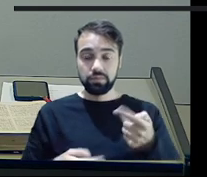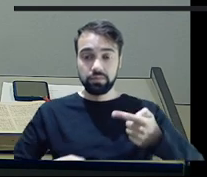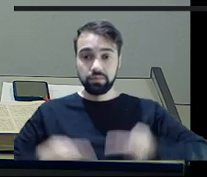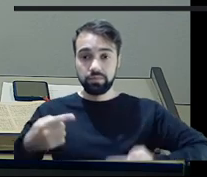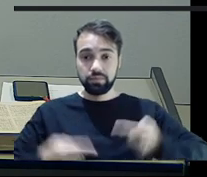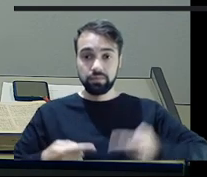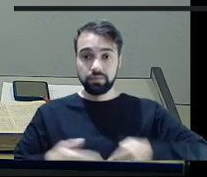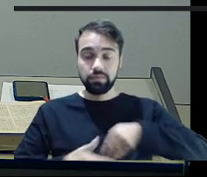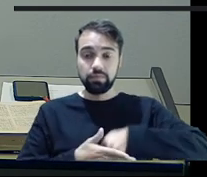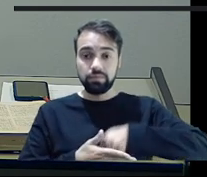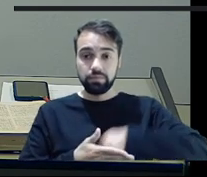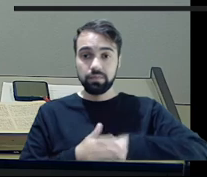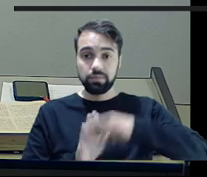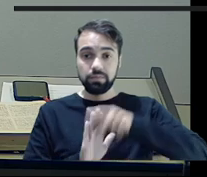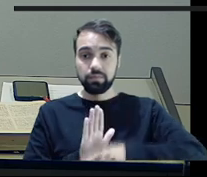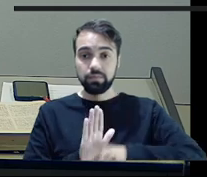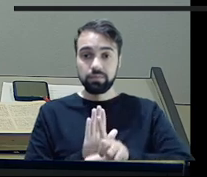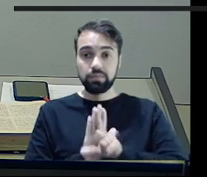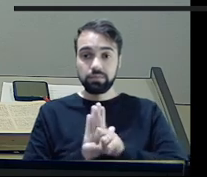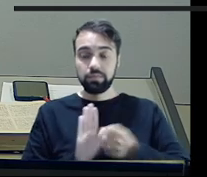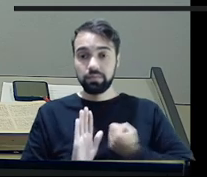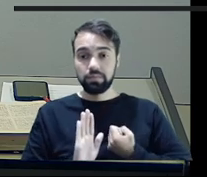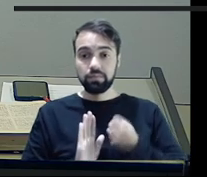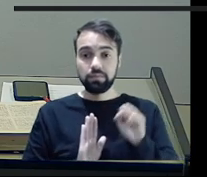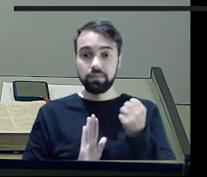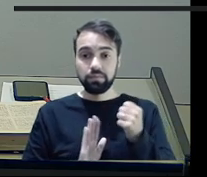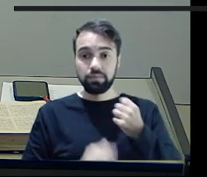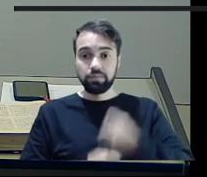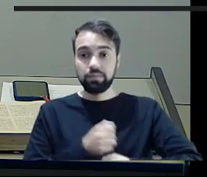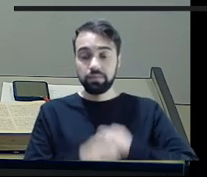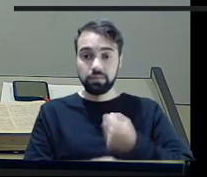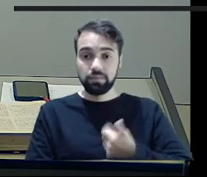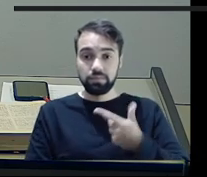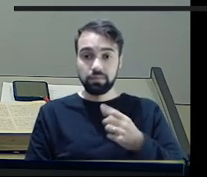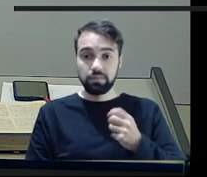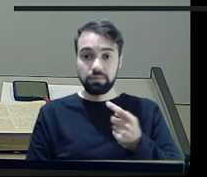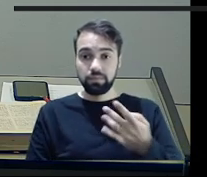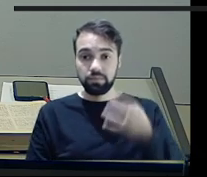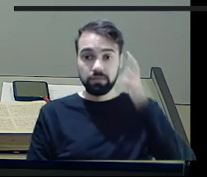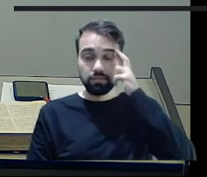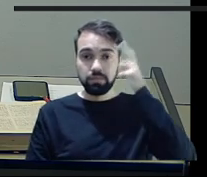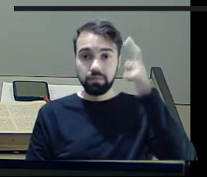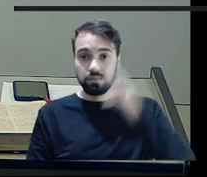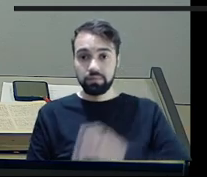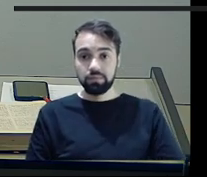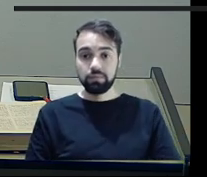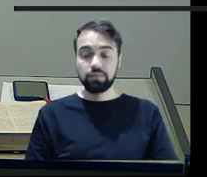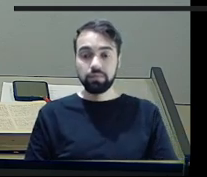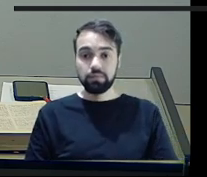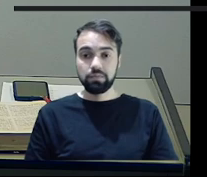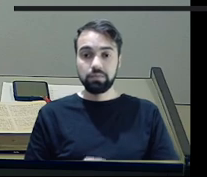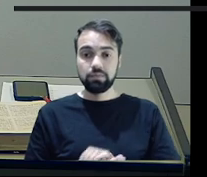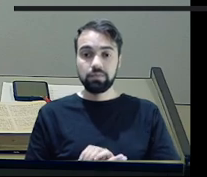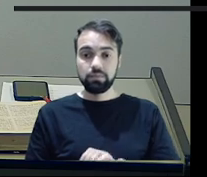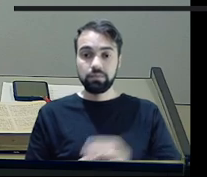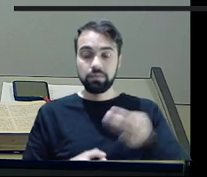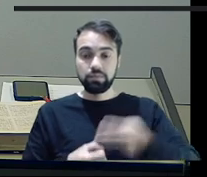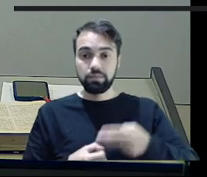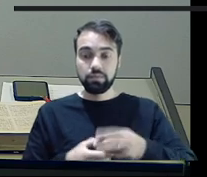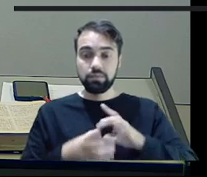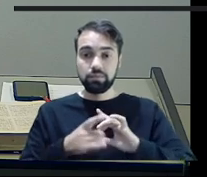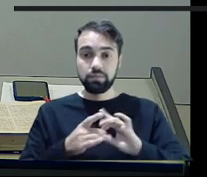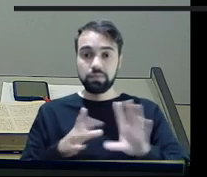o projeto de lei de número 8 de 2024, de autoria do Executivo Municipal, que dispõe